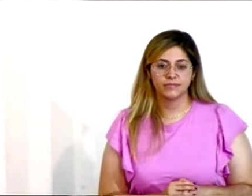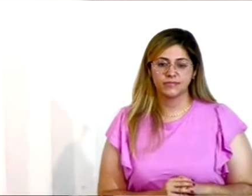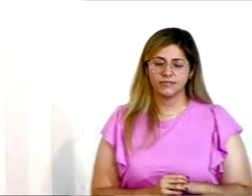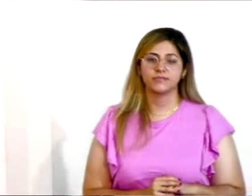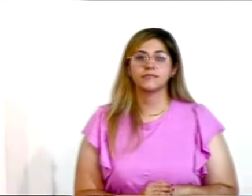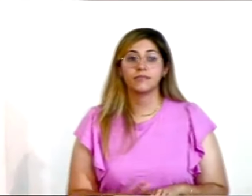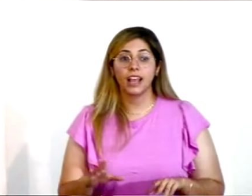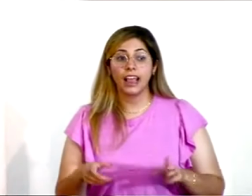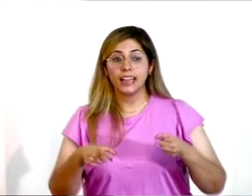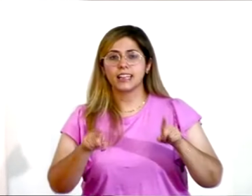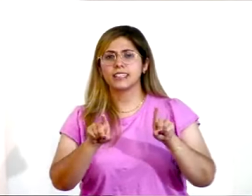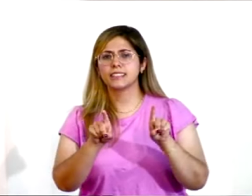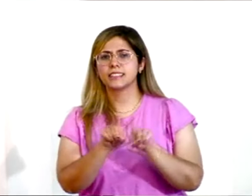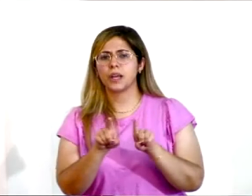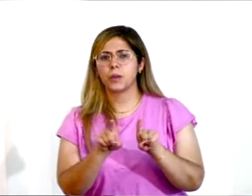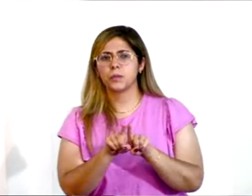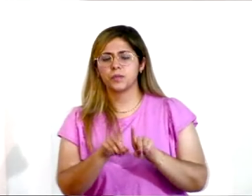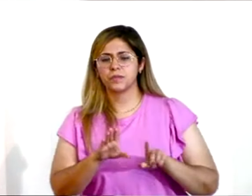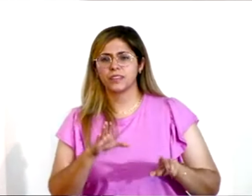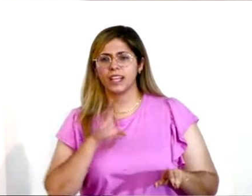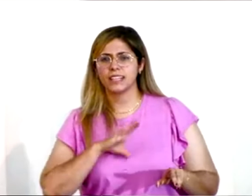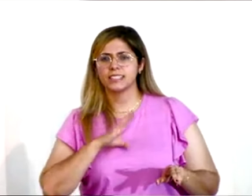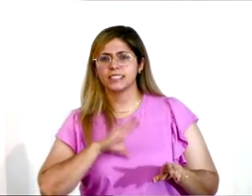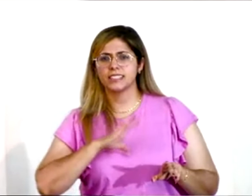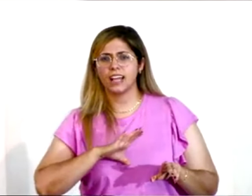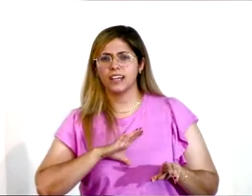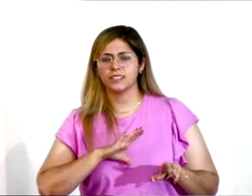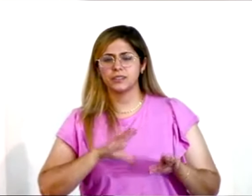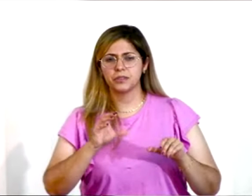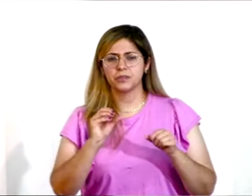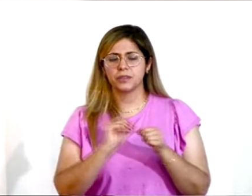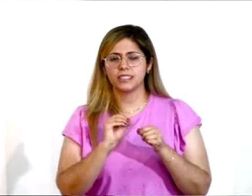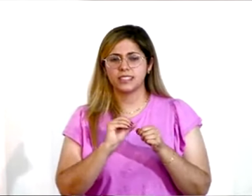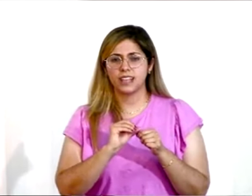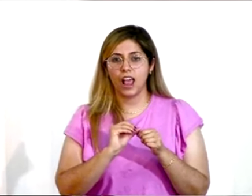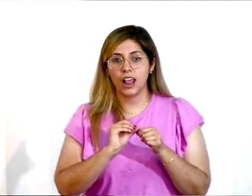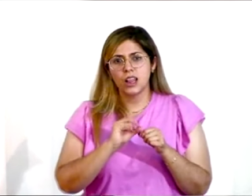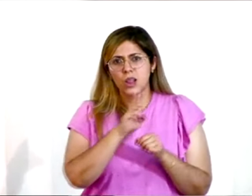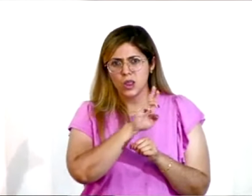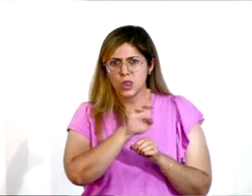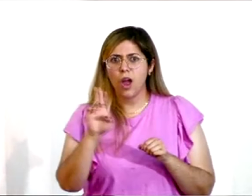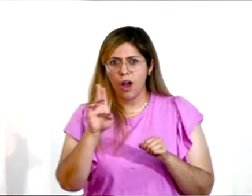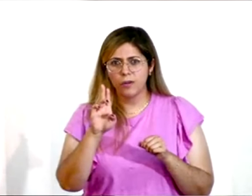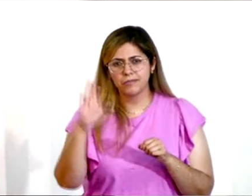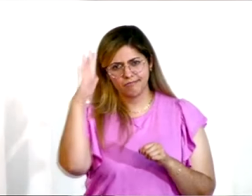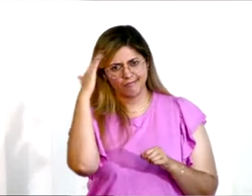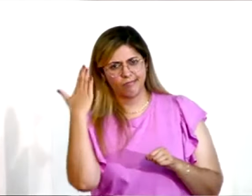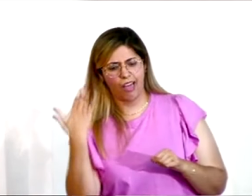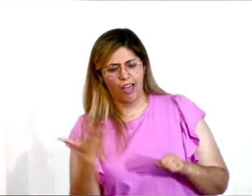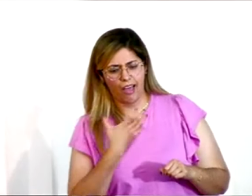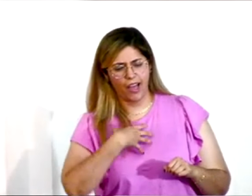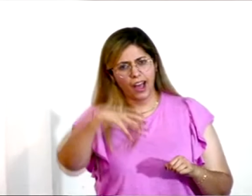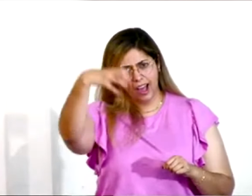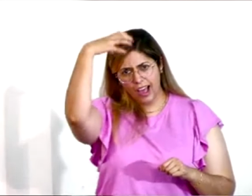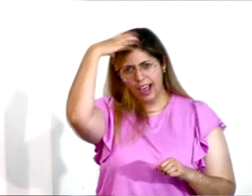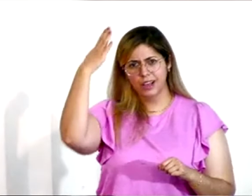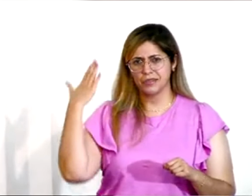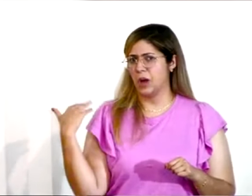de honrar os patriarcas ou honrar grandes reis era dar um nome. O nome tem